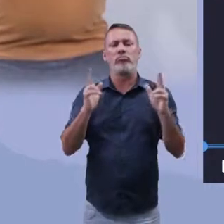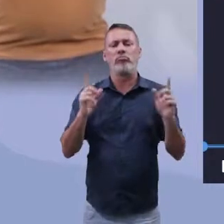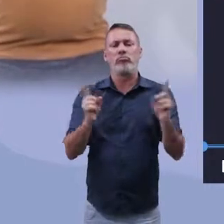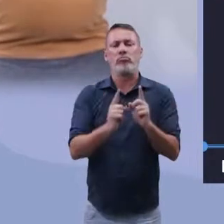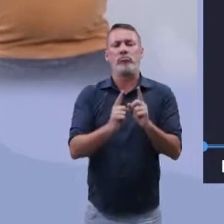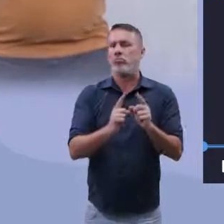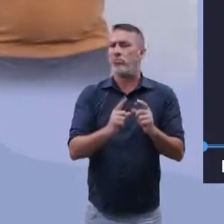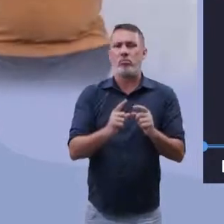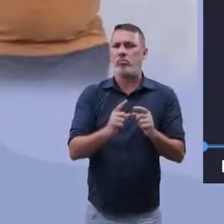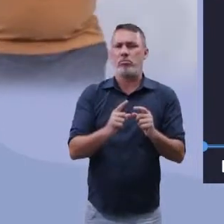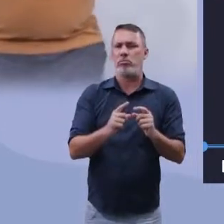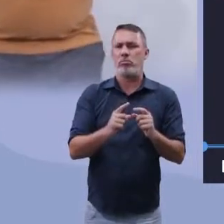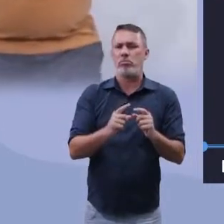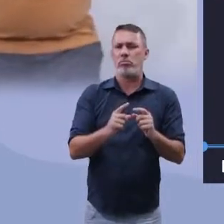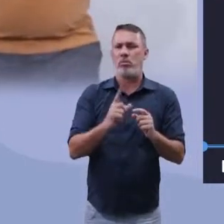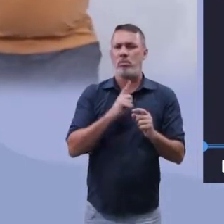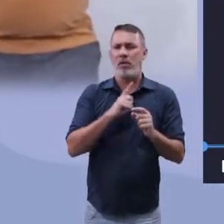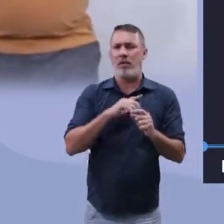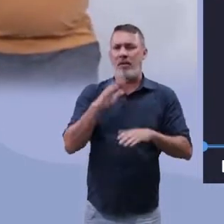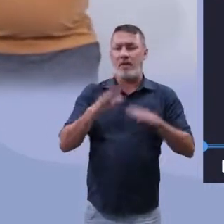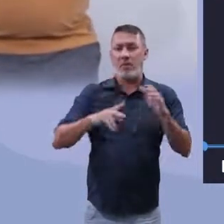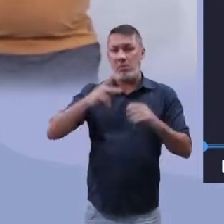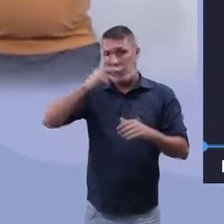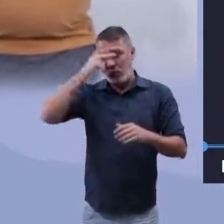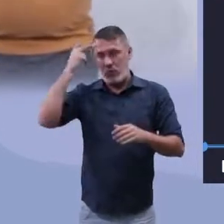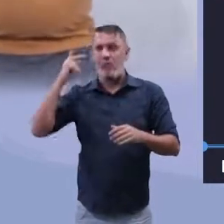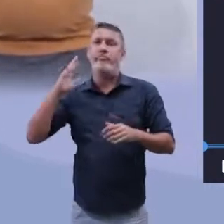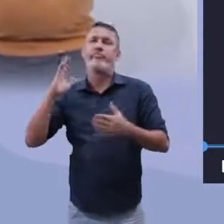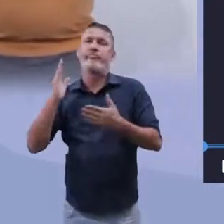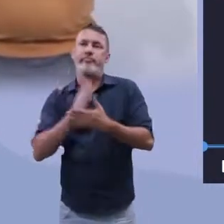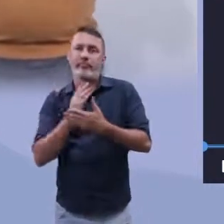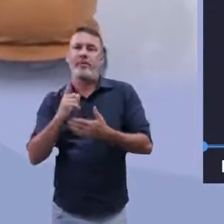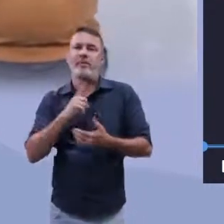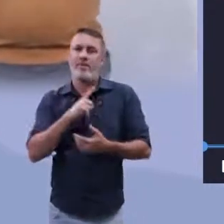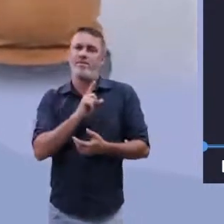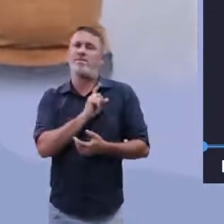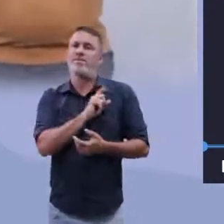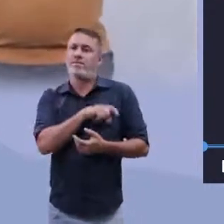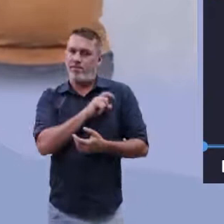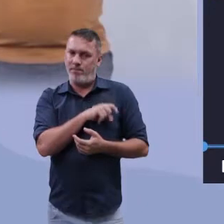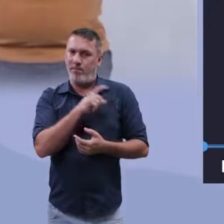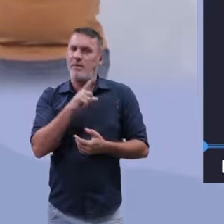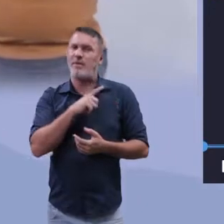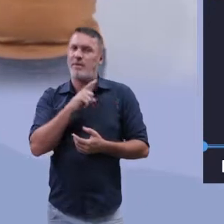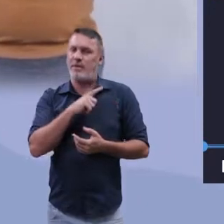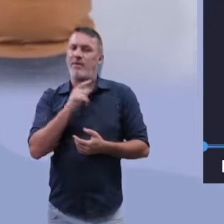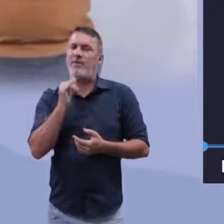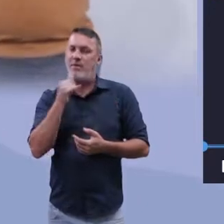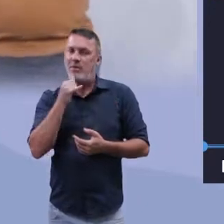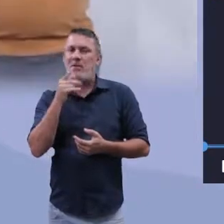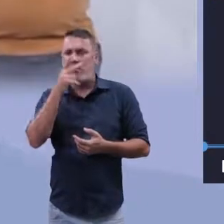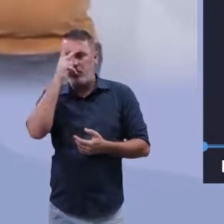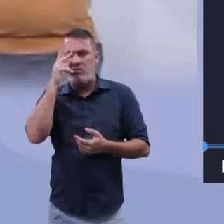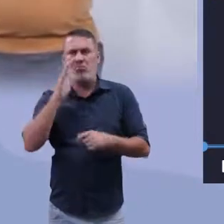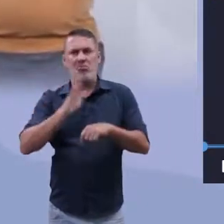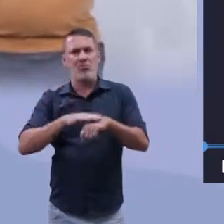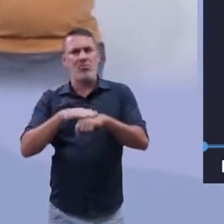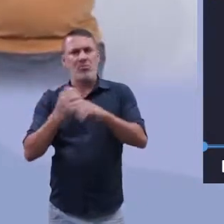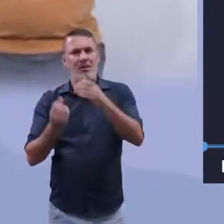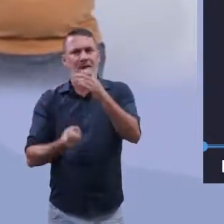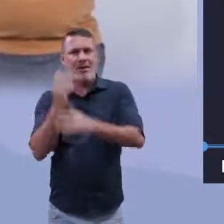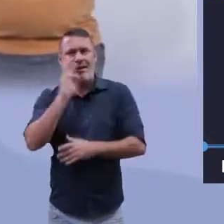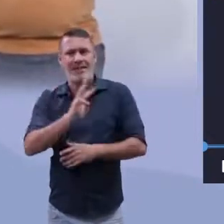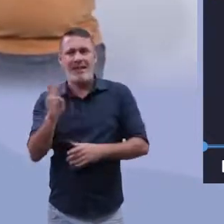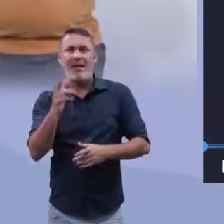na mensagenzinha que ele vai criar. Não. Tem pessoas, infelizmente, mau caráter, né, podemos dizer assim, que criam o